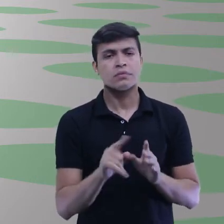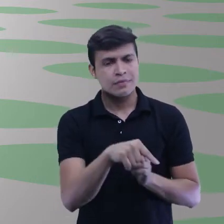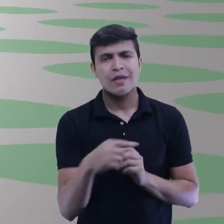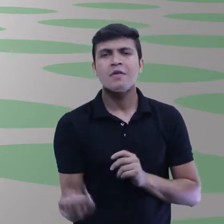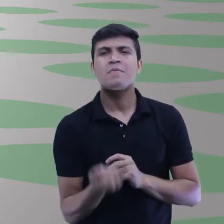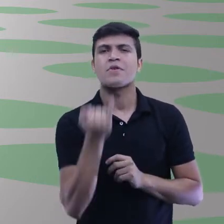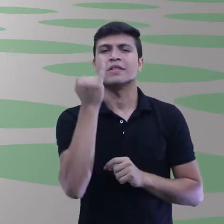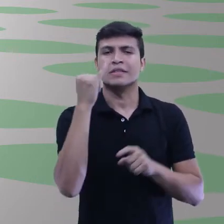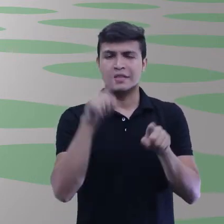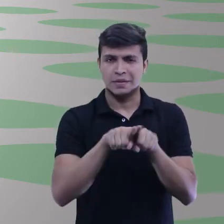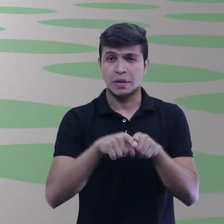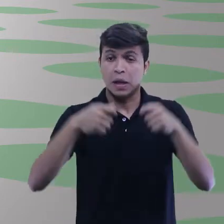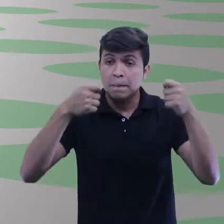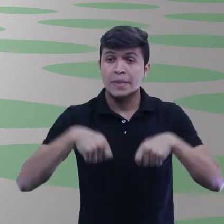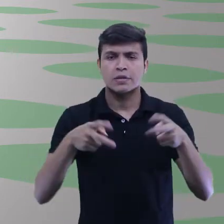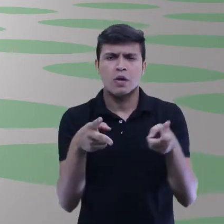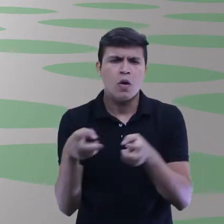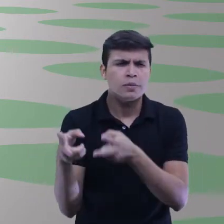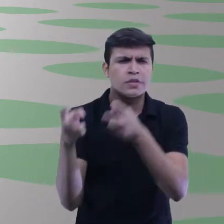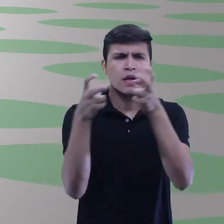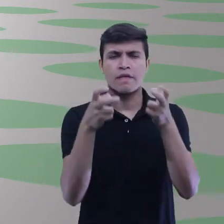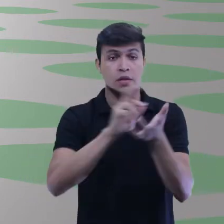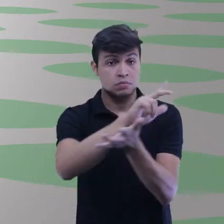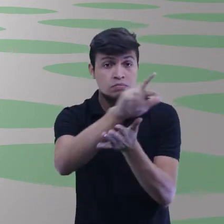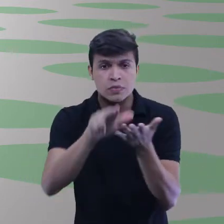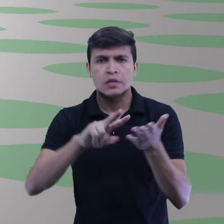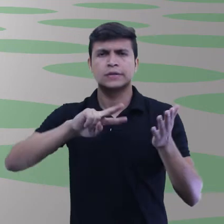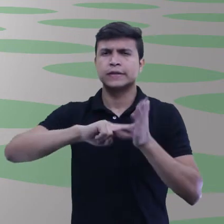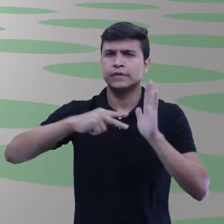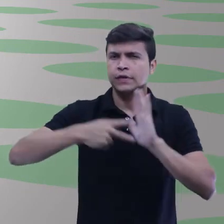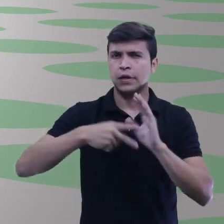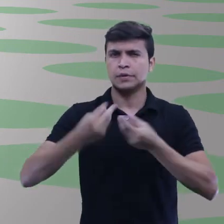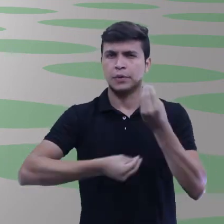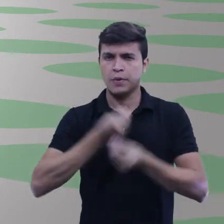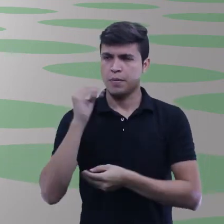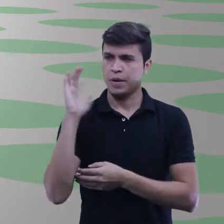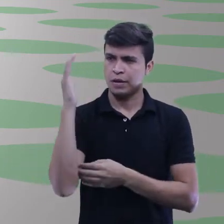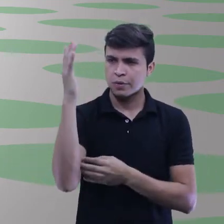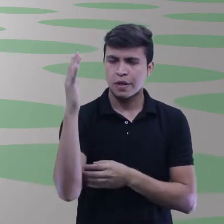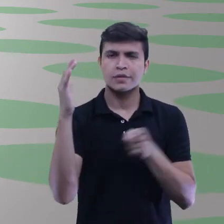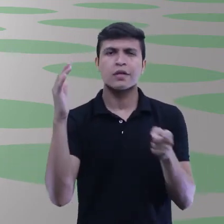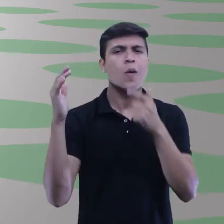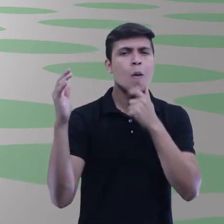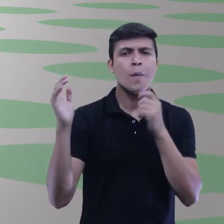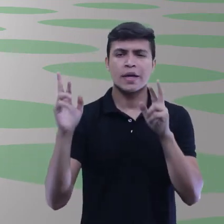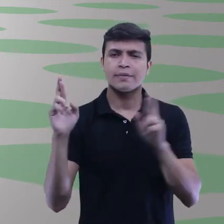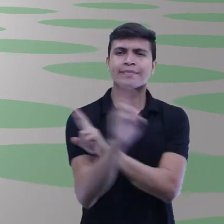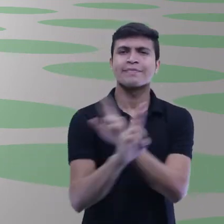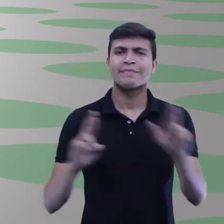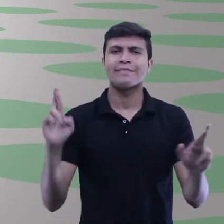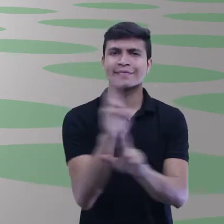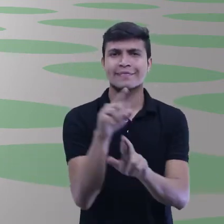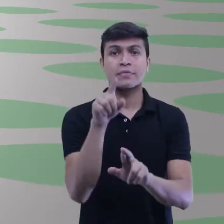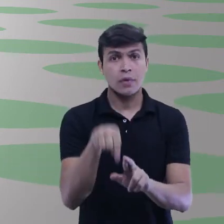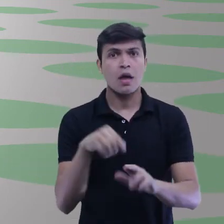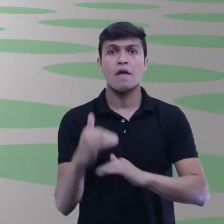nesta relação. É preciso observar os diversos significados e modos de conceber a natureza e a relação homem e